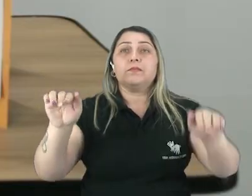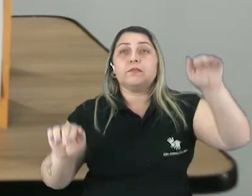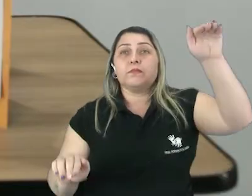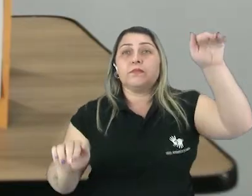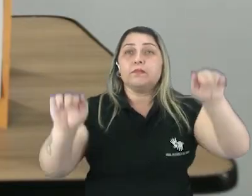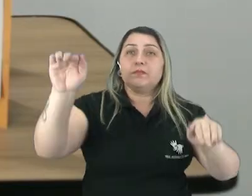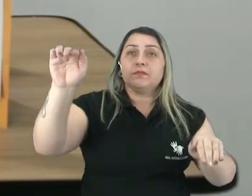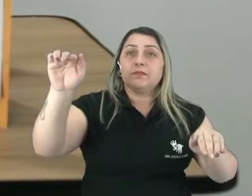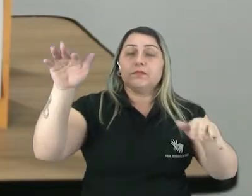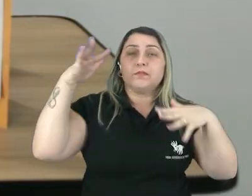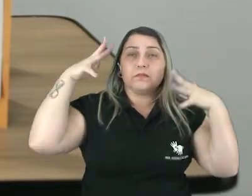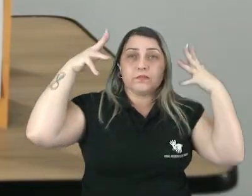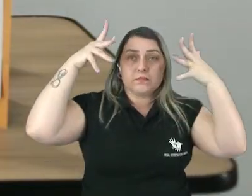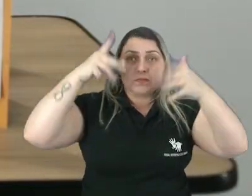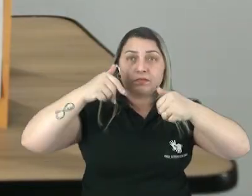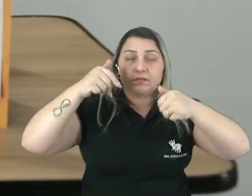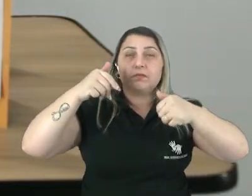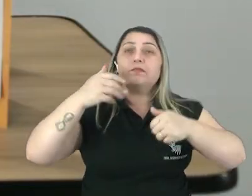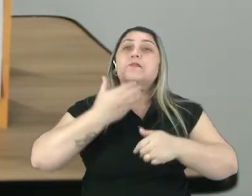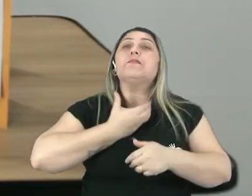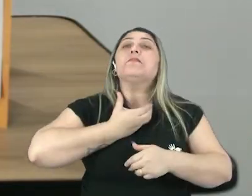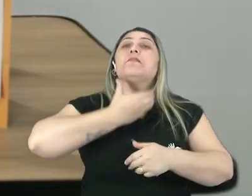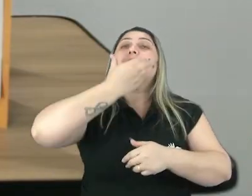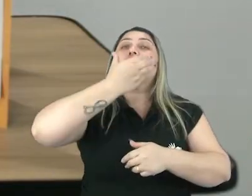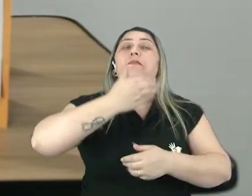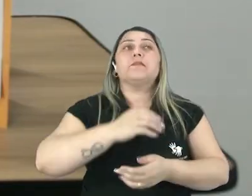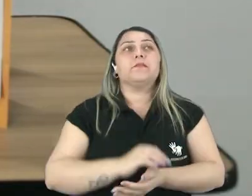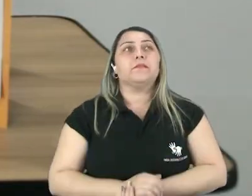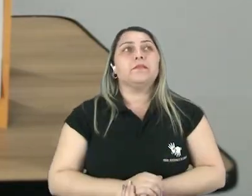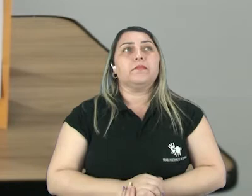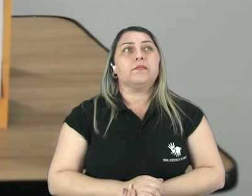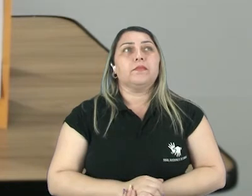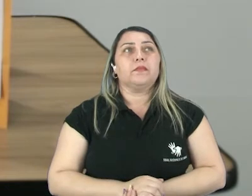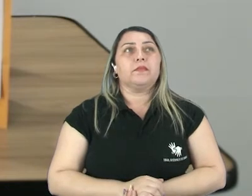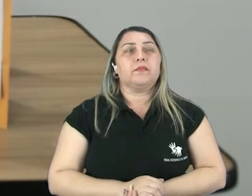altura do leão e a altura da girafa.